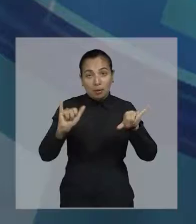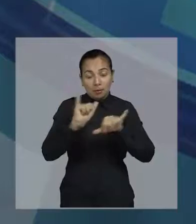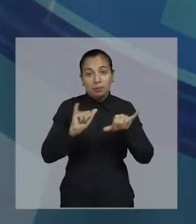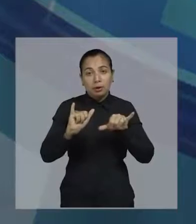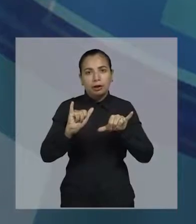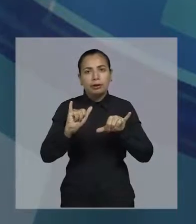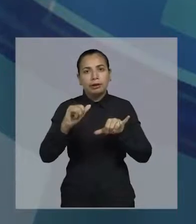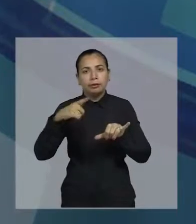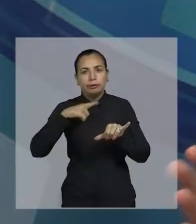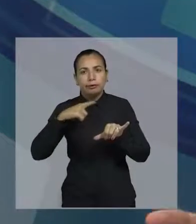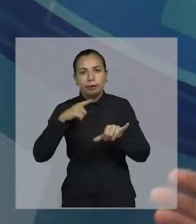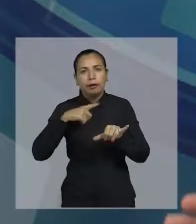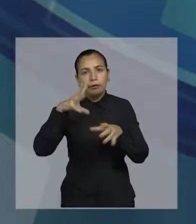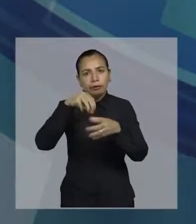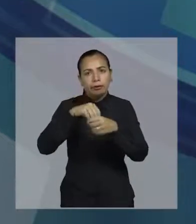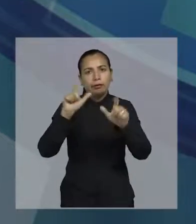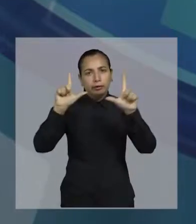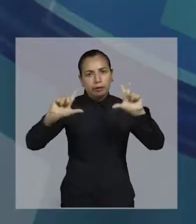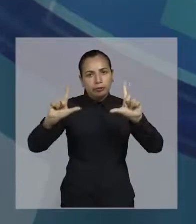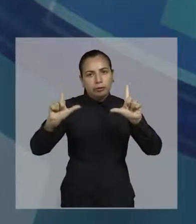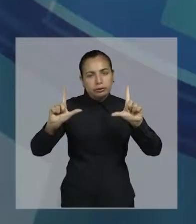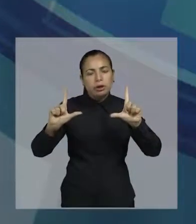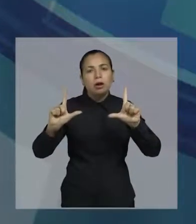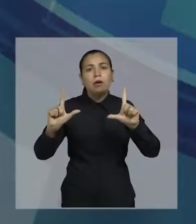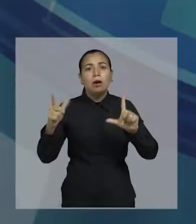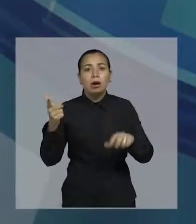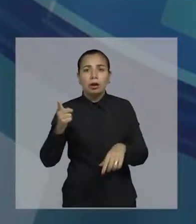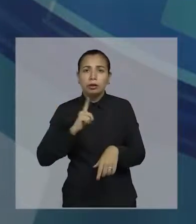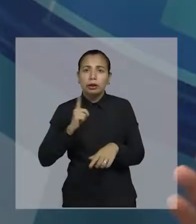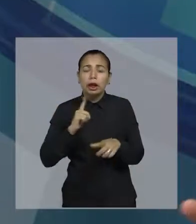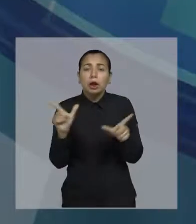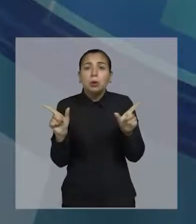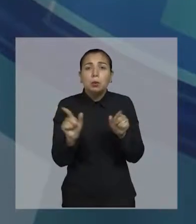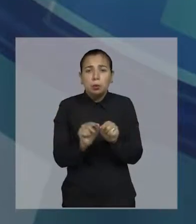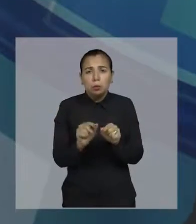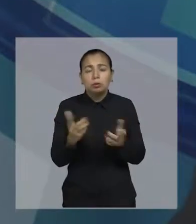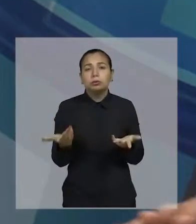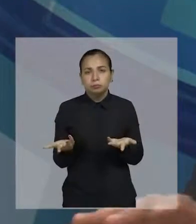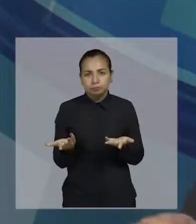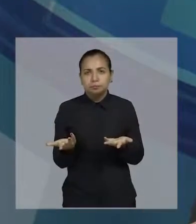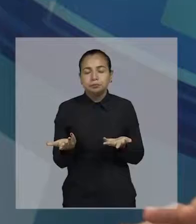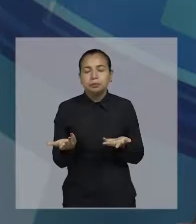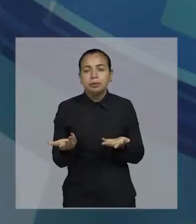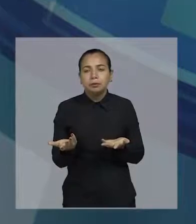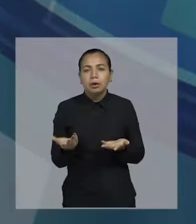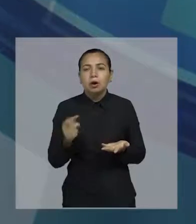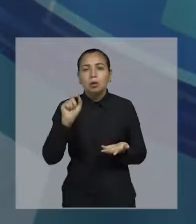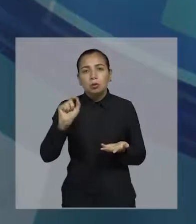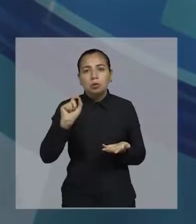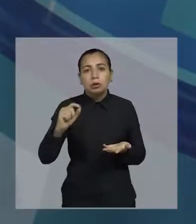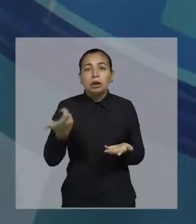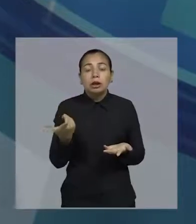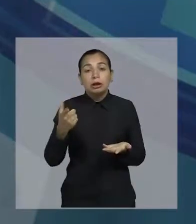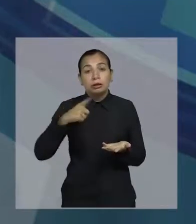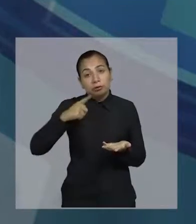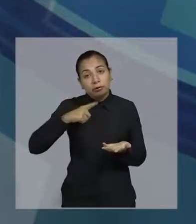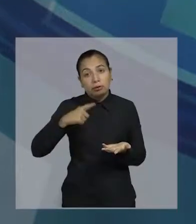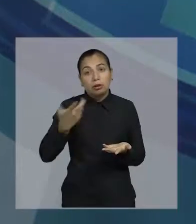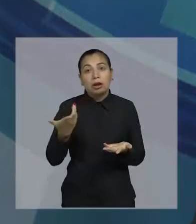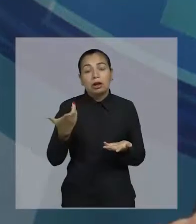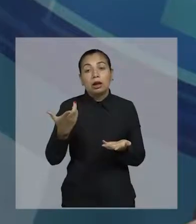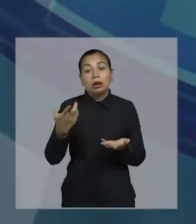curto. Então, é possível que essa influência diminua. Então, isso é uma mudança nos fatores que condicionam os rumos da